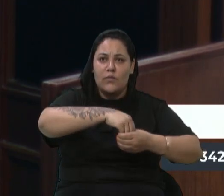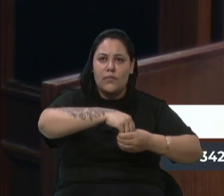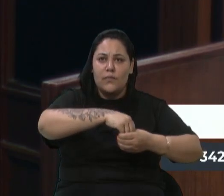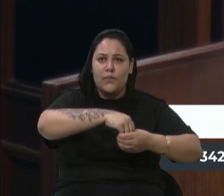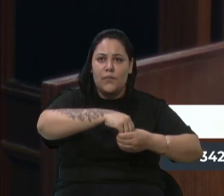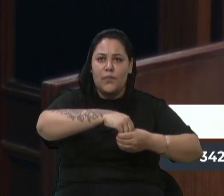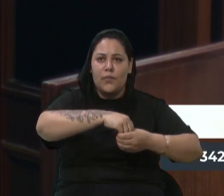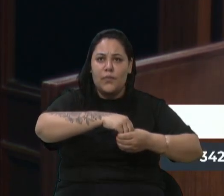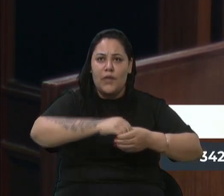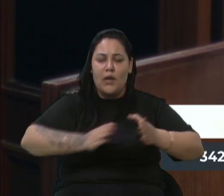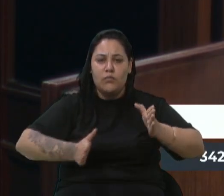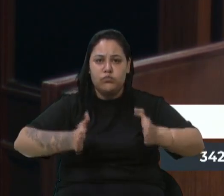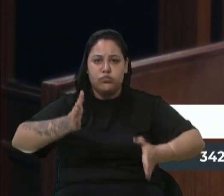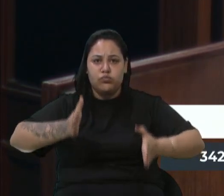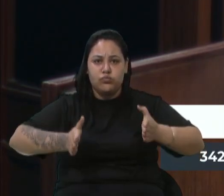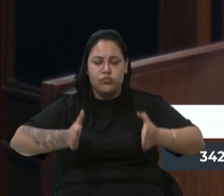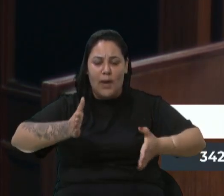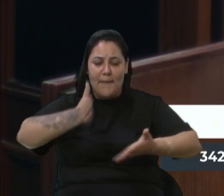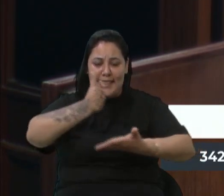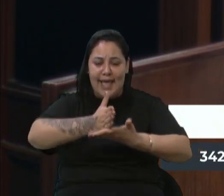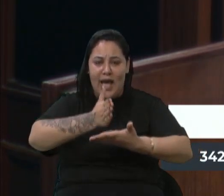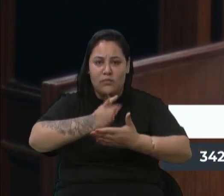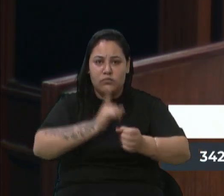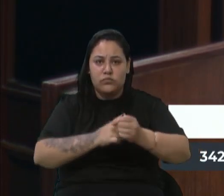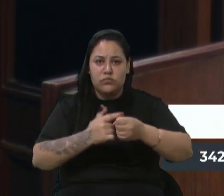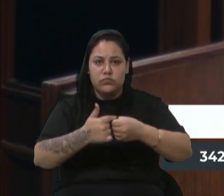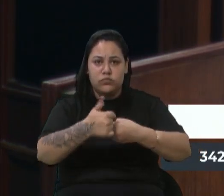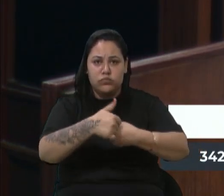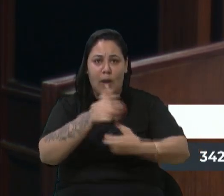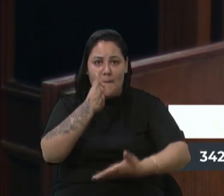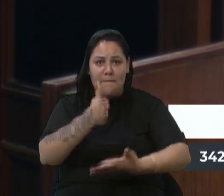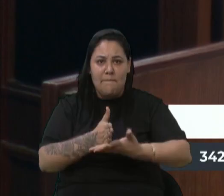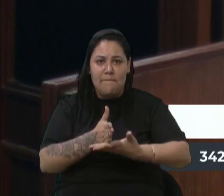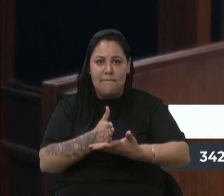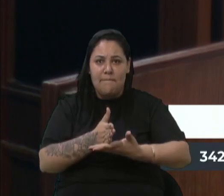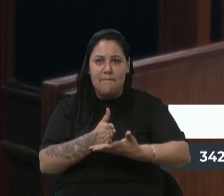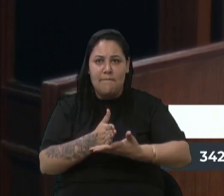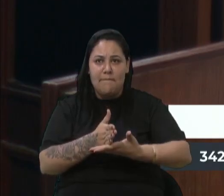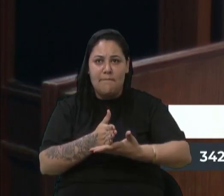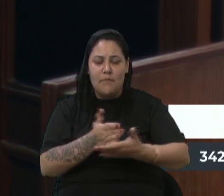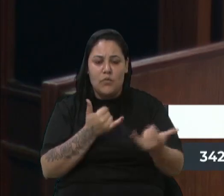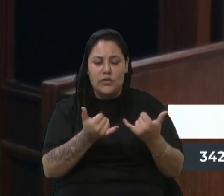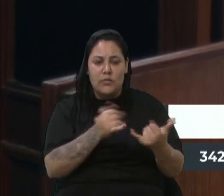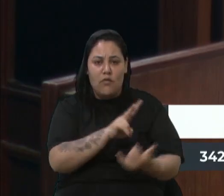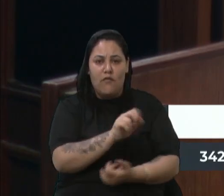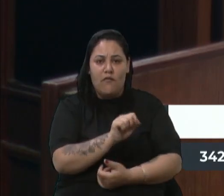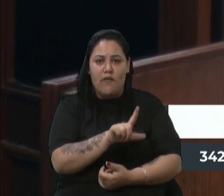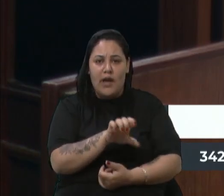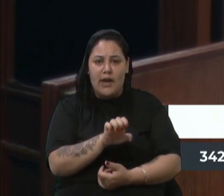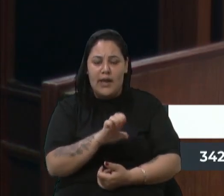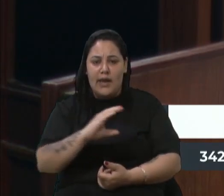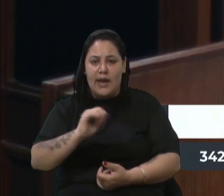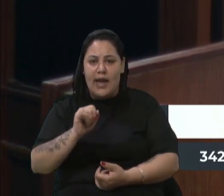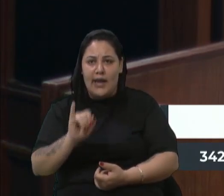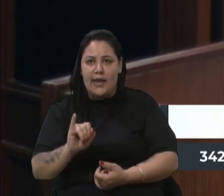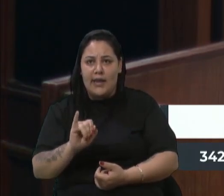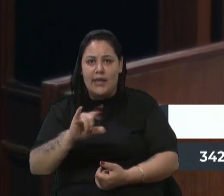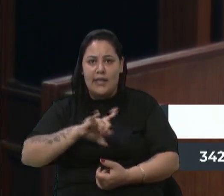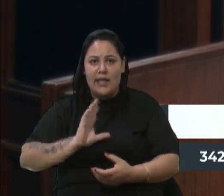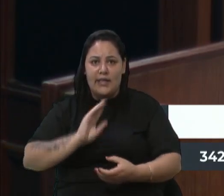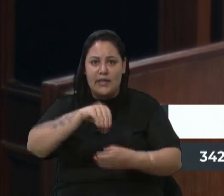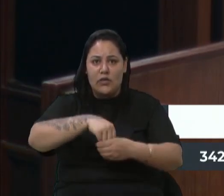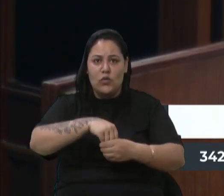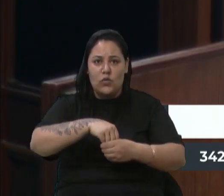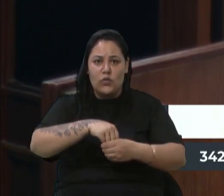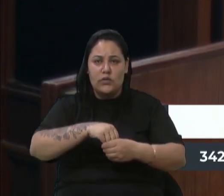dessa divisão entre uma cidade e outra, né, que infelizmente, ficando no Vale do Caí, nós vamos estar dentro de 2